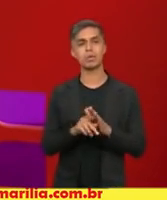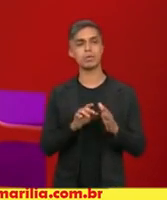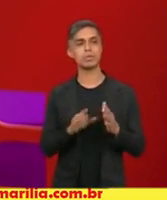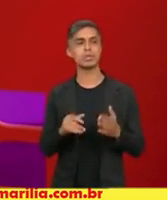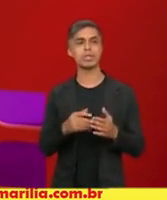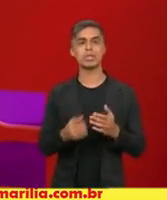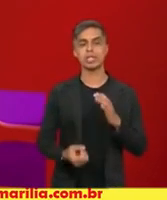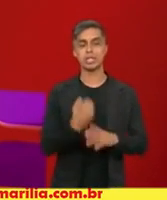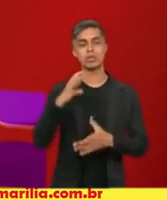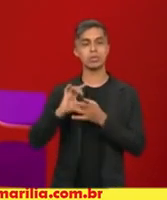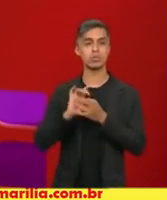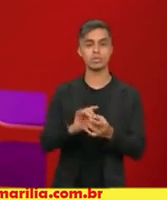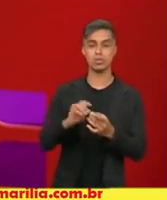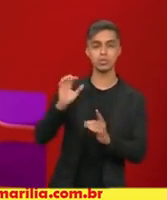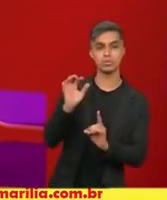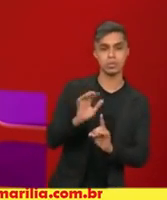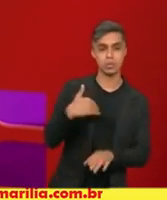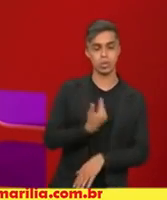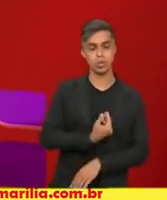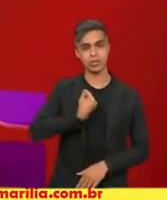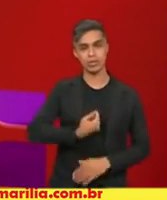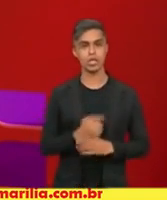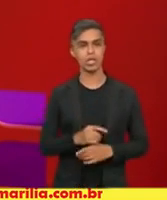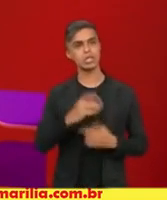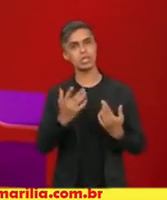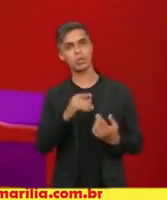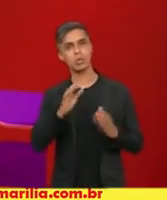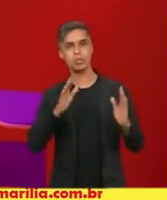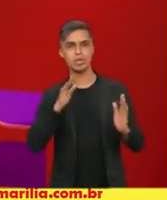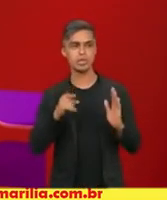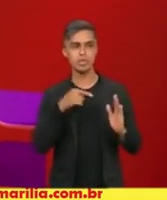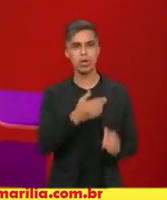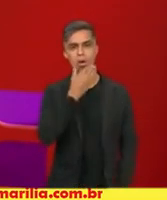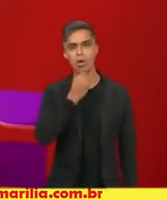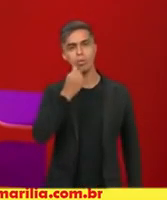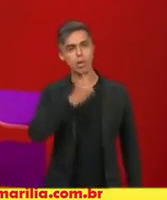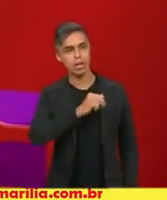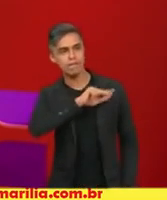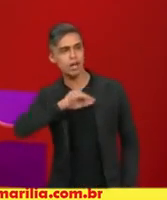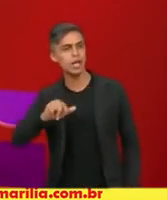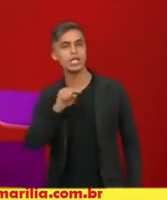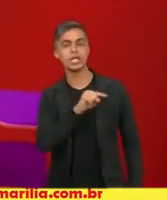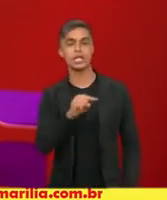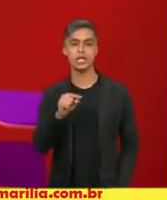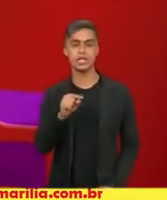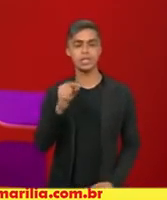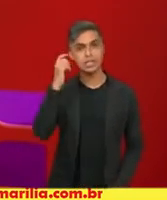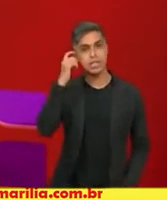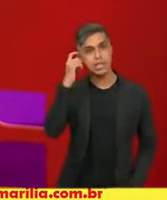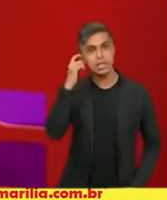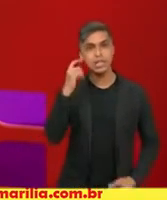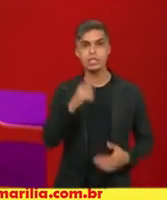que são homens e mulheres daquele tempo, e se homens e mulheres daquele tempo são homens e mulheres que, no fundo, emergem